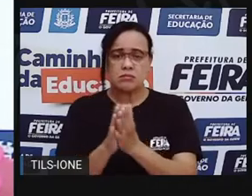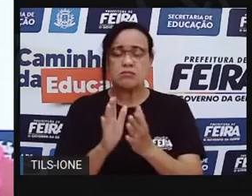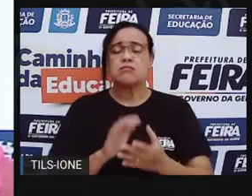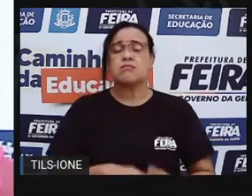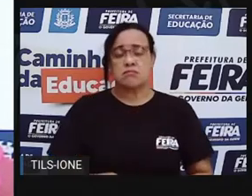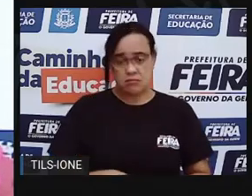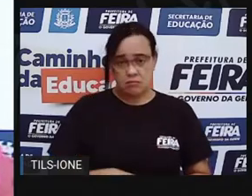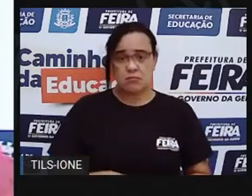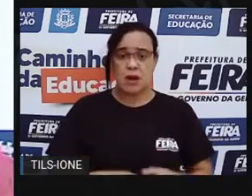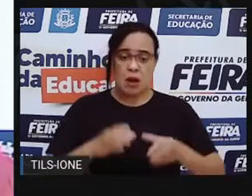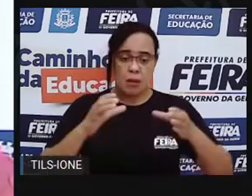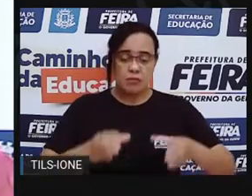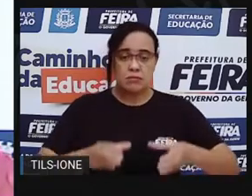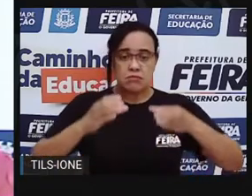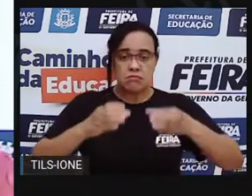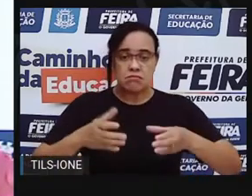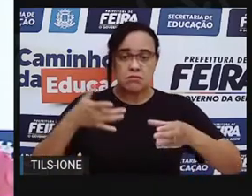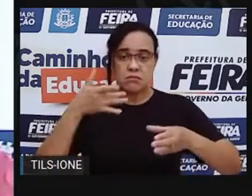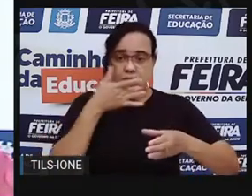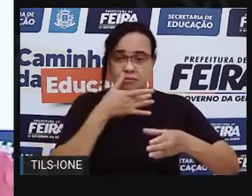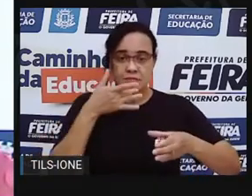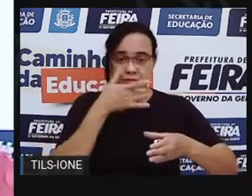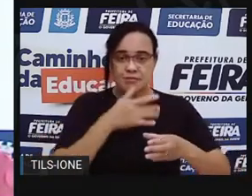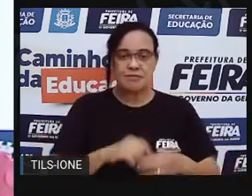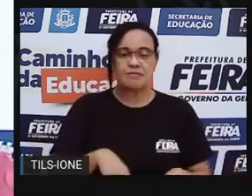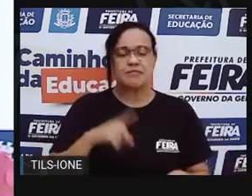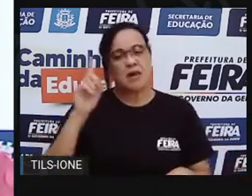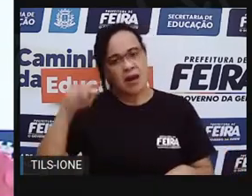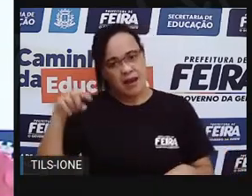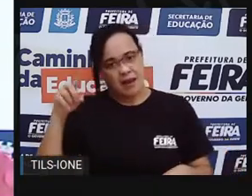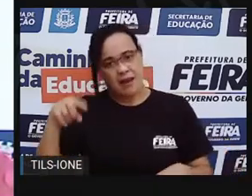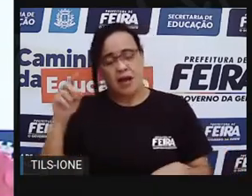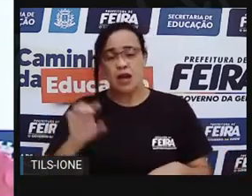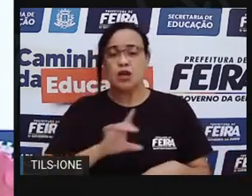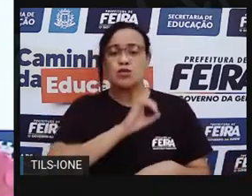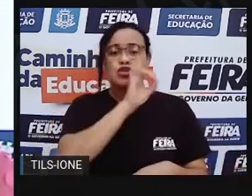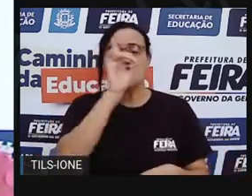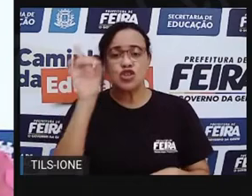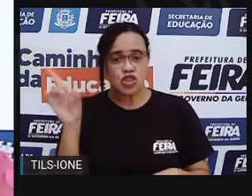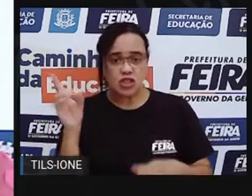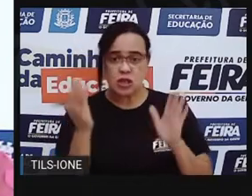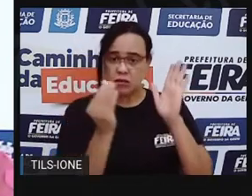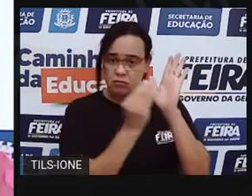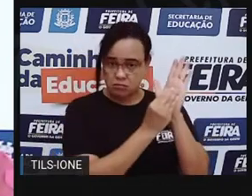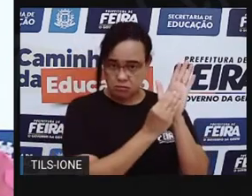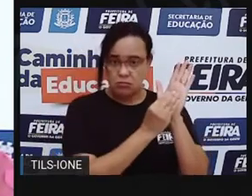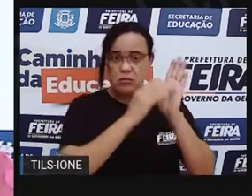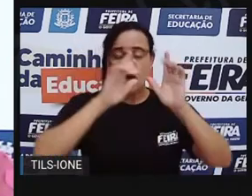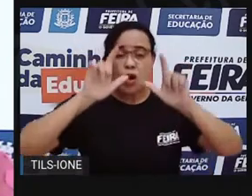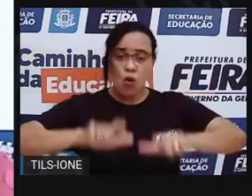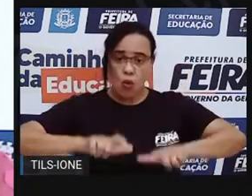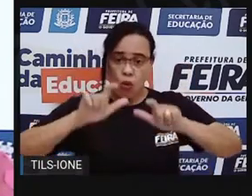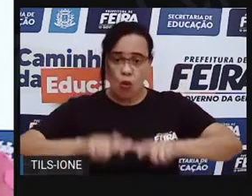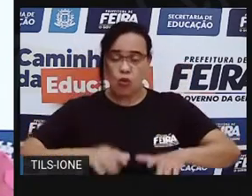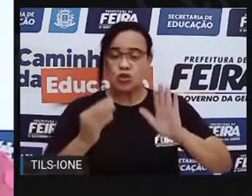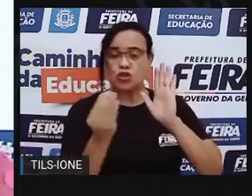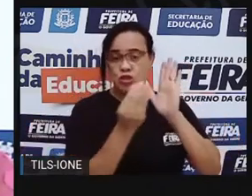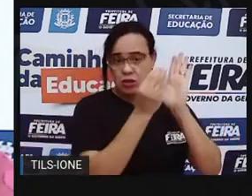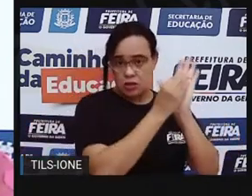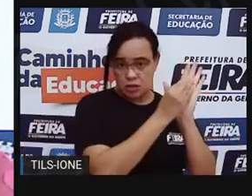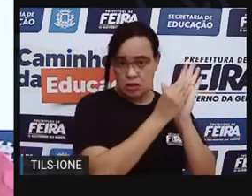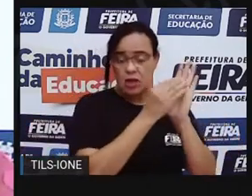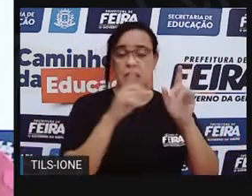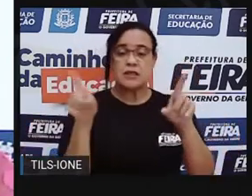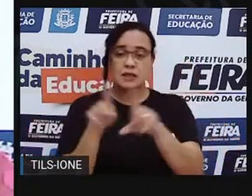tem bolo. Ah! Realmente tem a data, o local e o